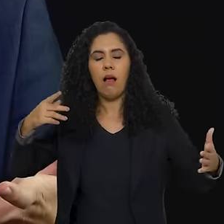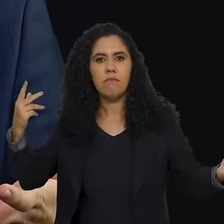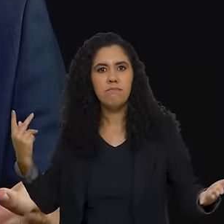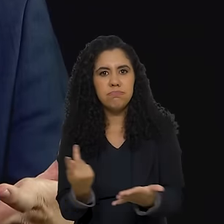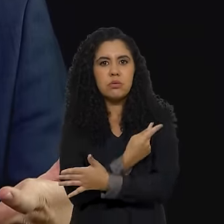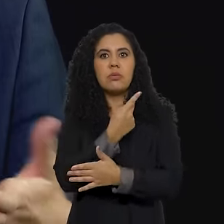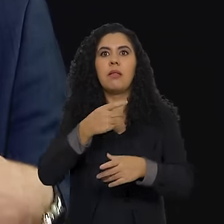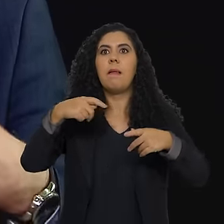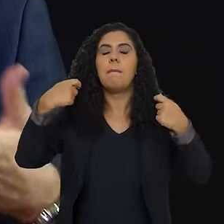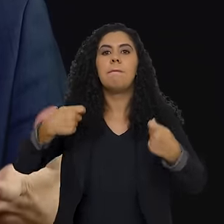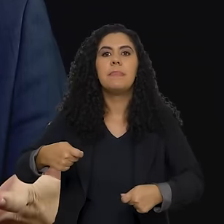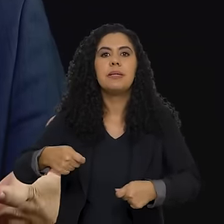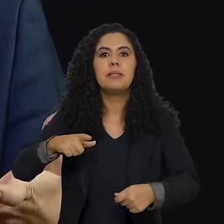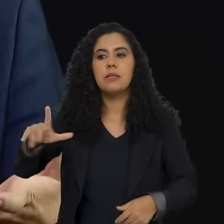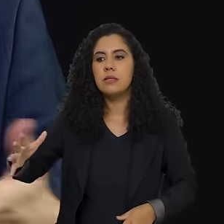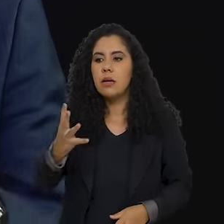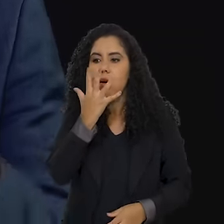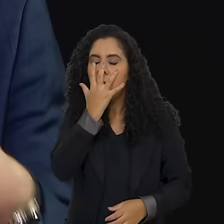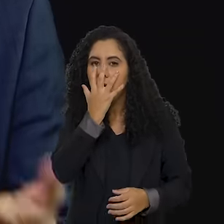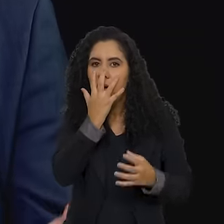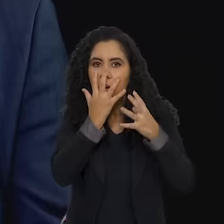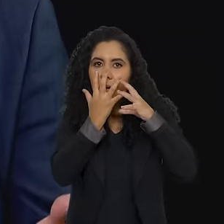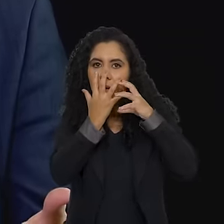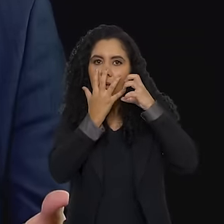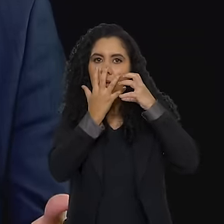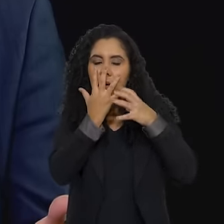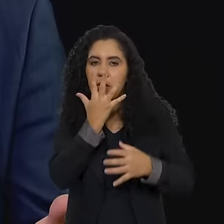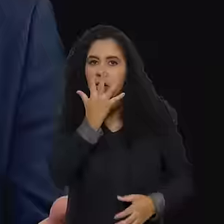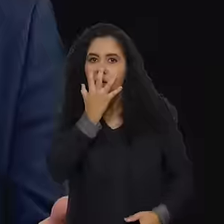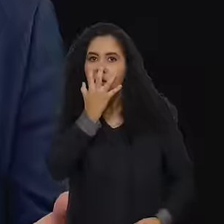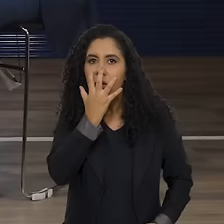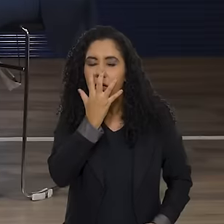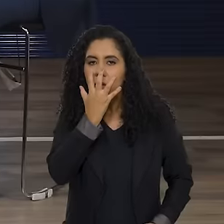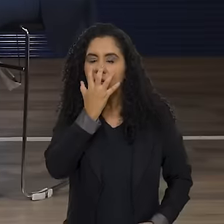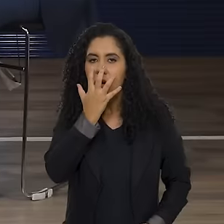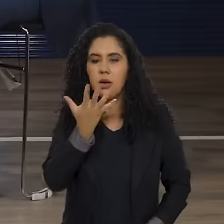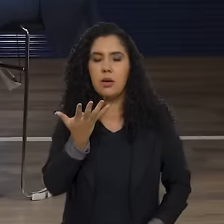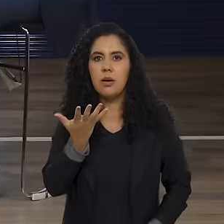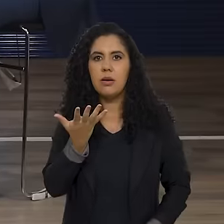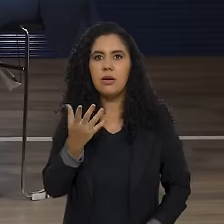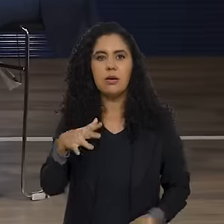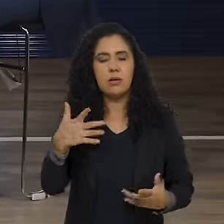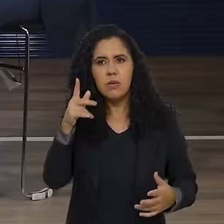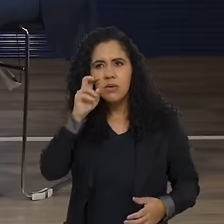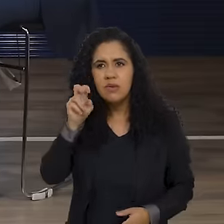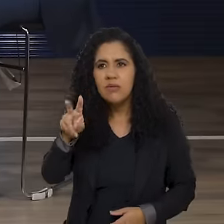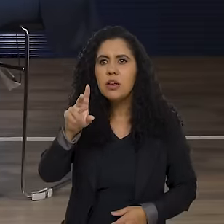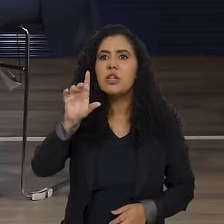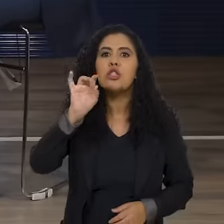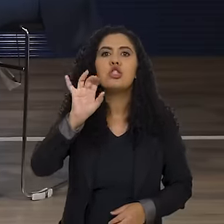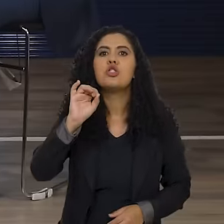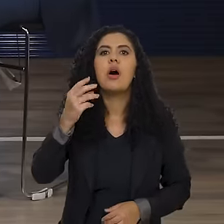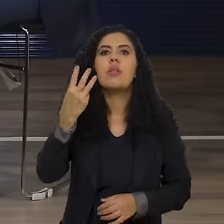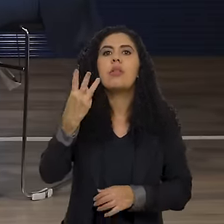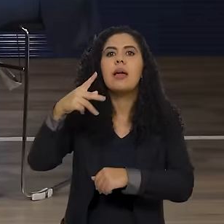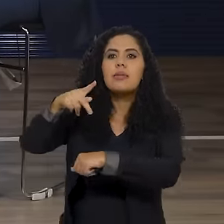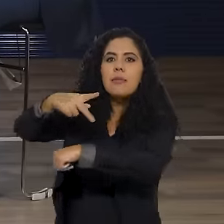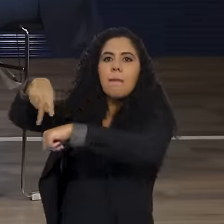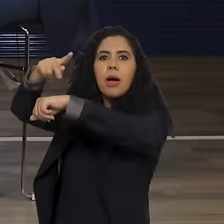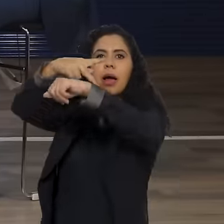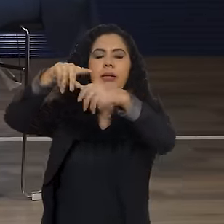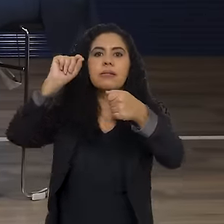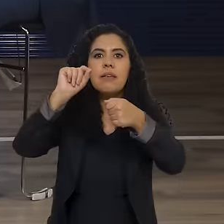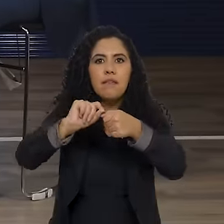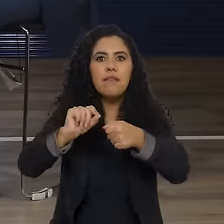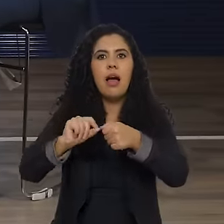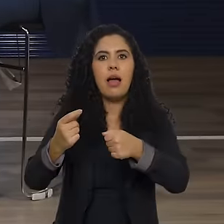aí, de repente, respiradores, acabaram os respiradores. Quando você ia ver, tinha, sei lá, dois, três países no mundo